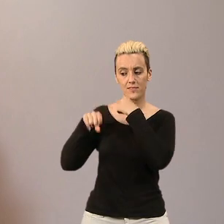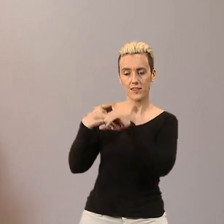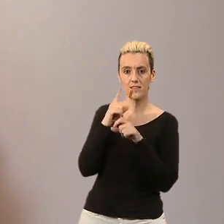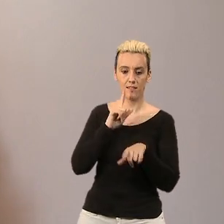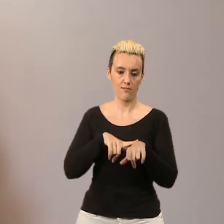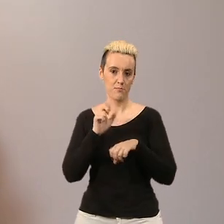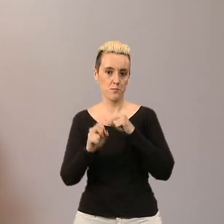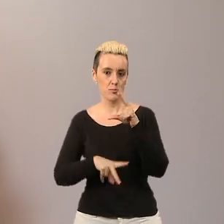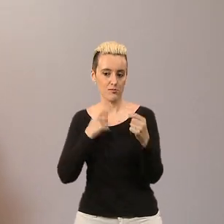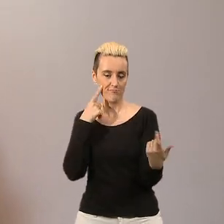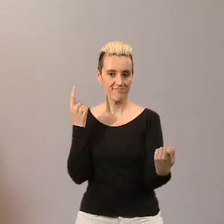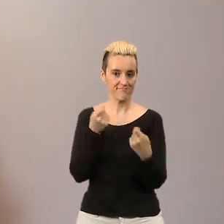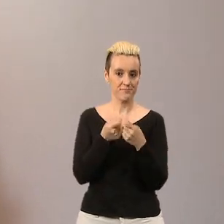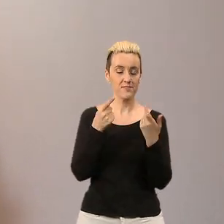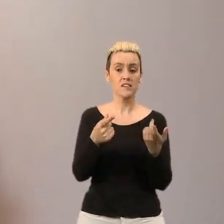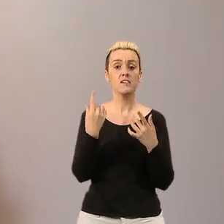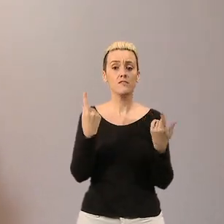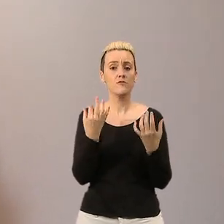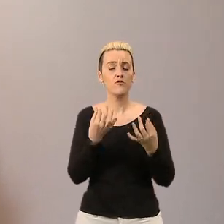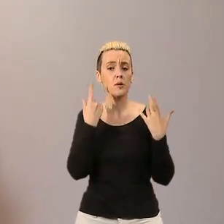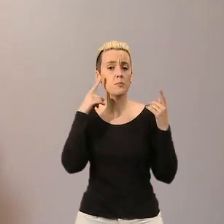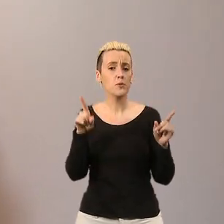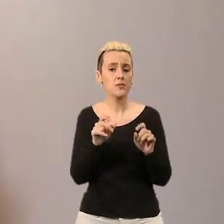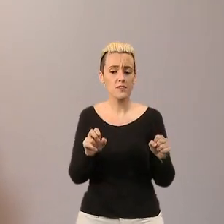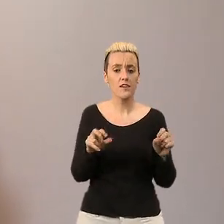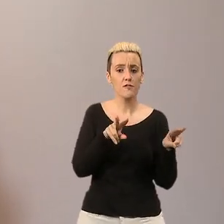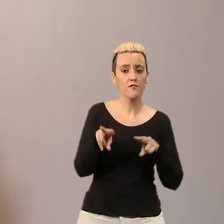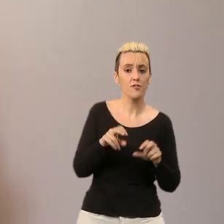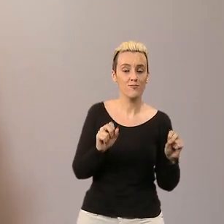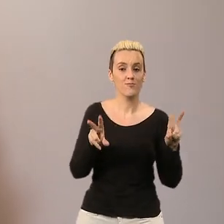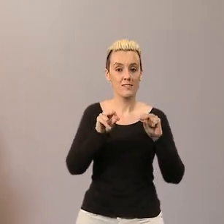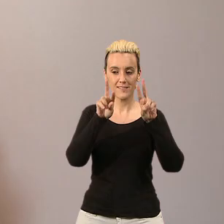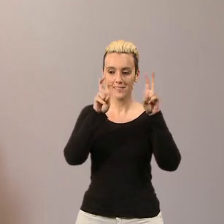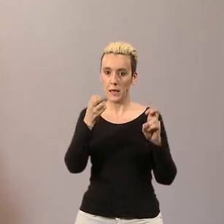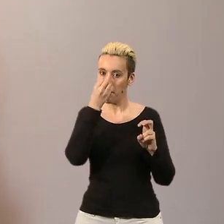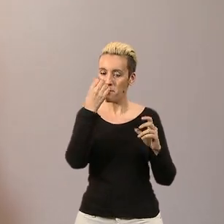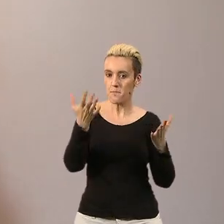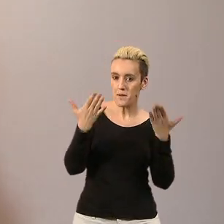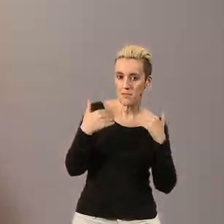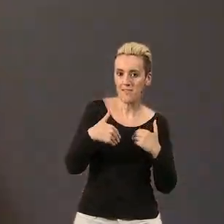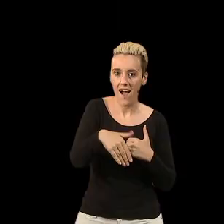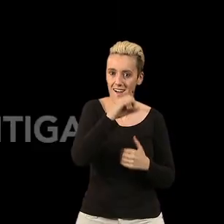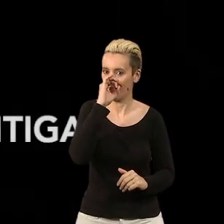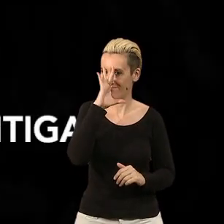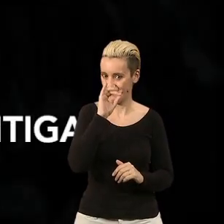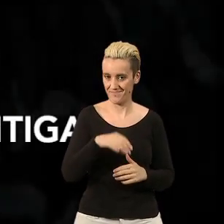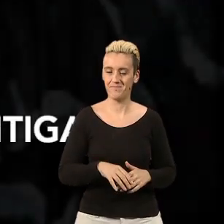modernidade. A dupla estreou um novo single e videoclipe com o título Primavera, que vamos agora conhecer.